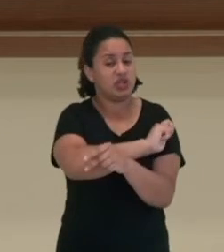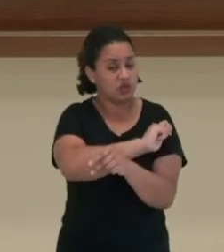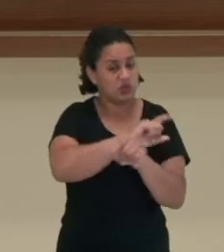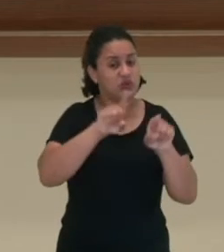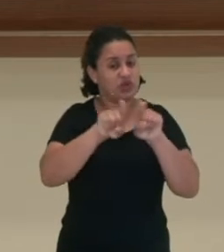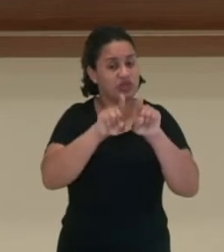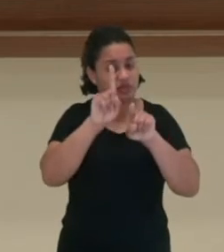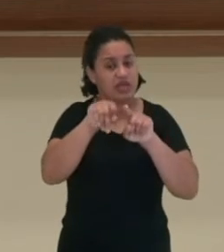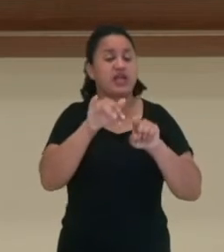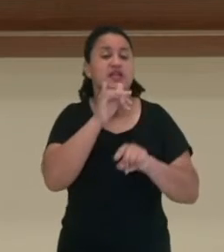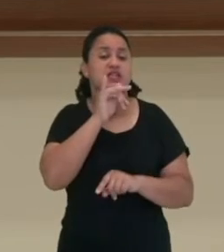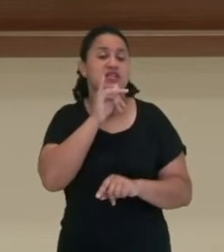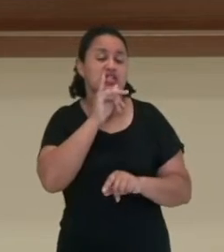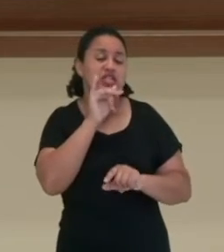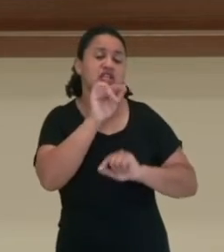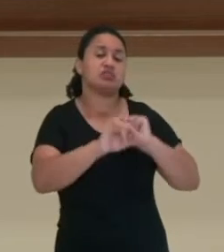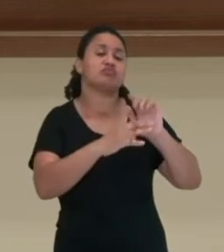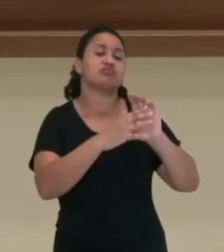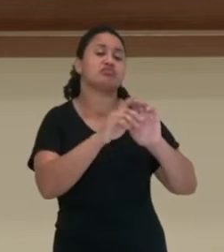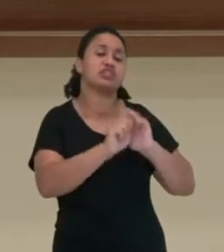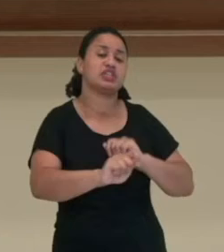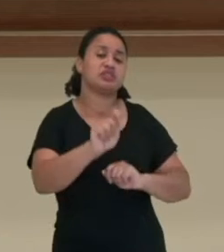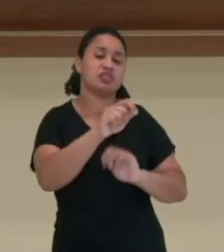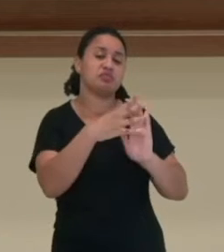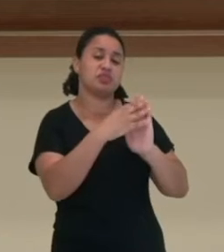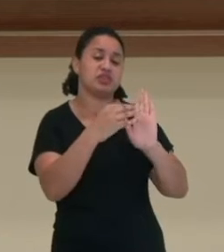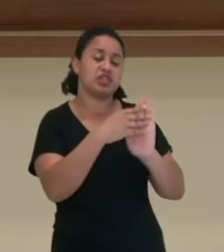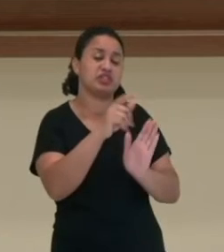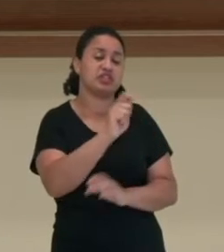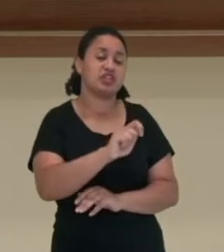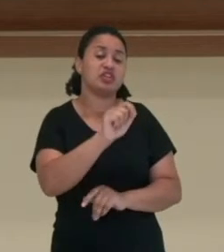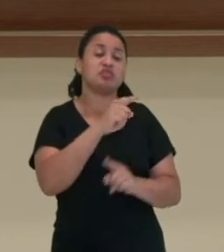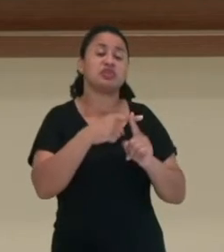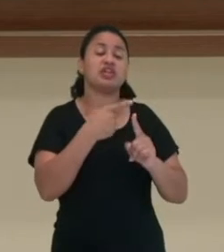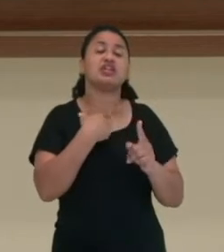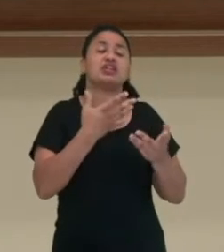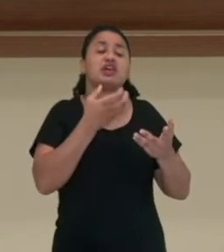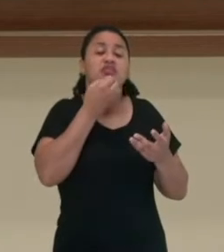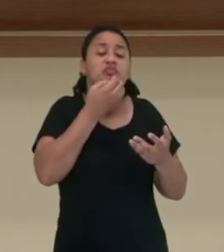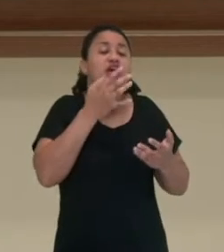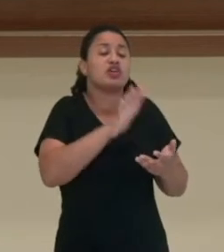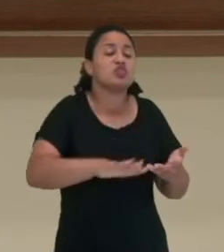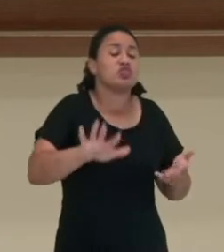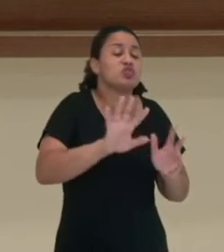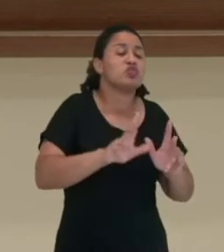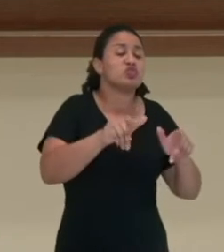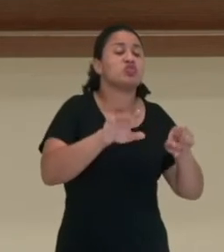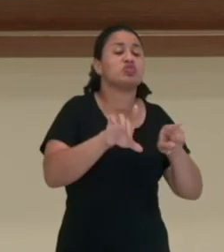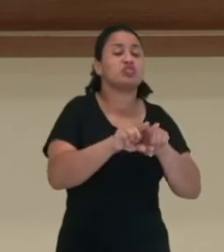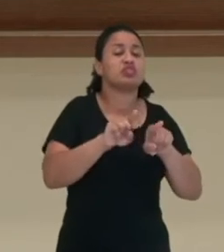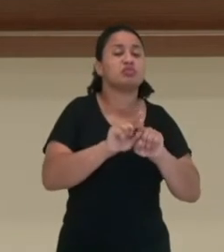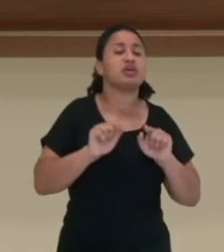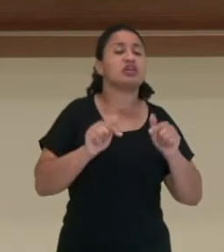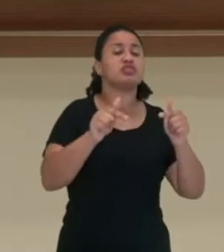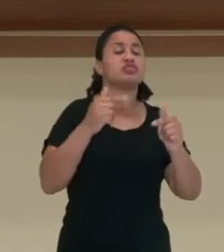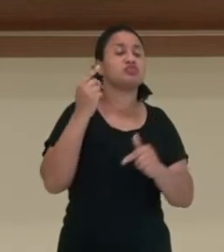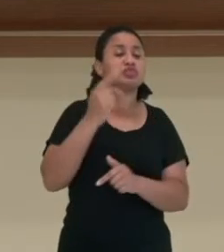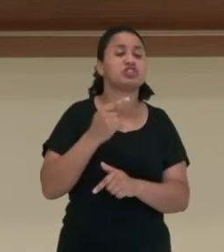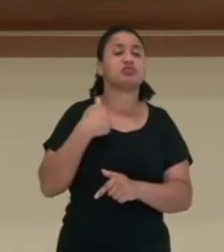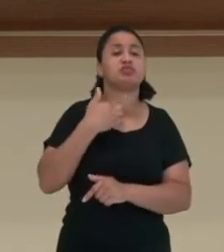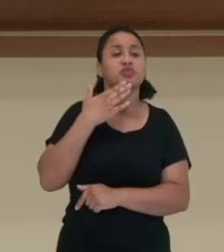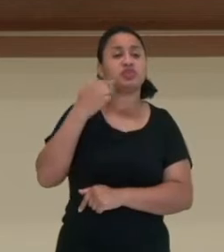associação onde eles buscam um bem comum e representação política para a melhoria de condições, por exemplo, da sua